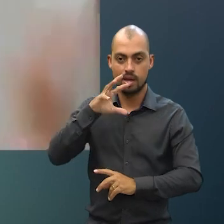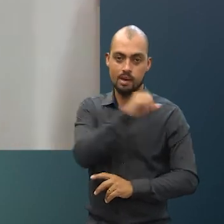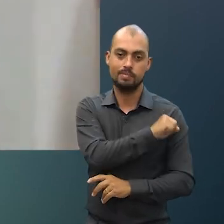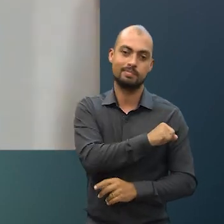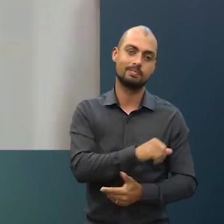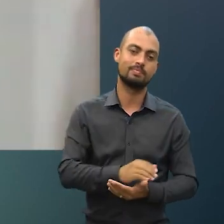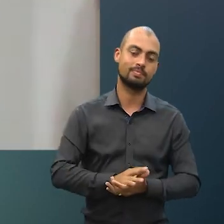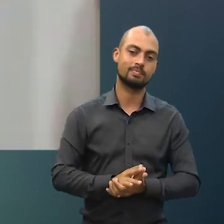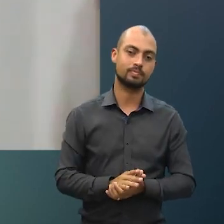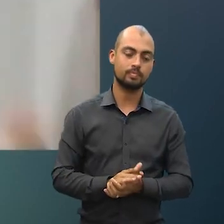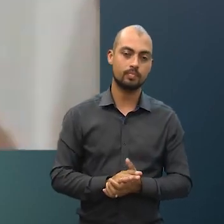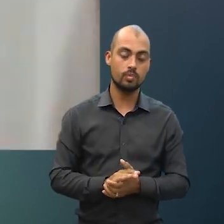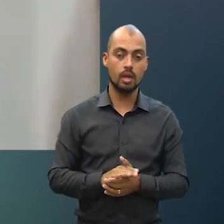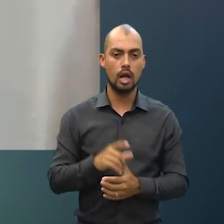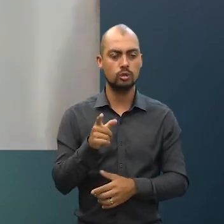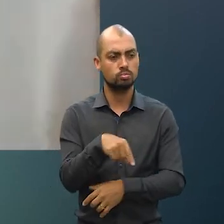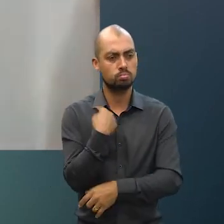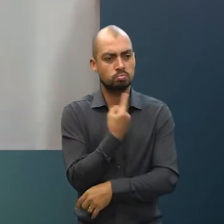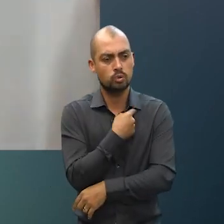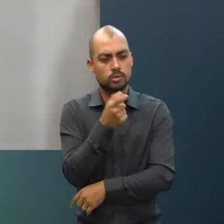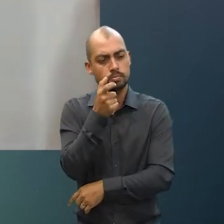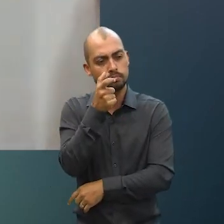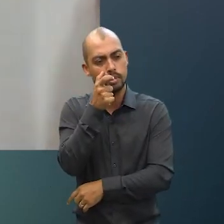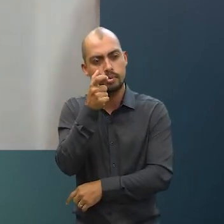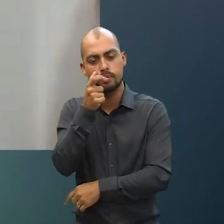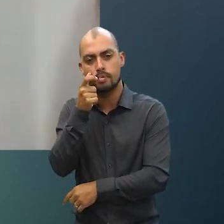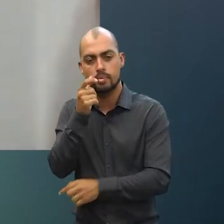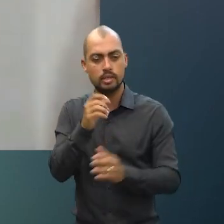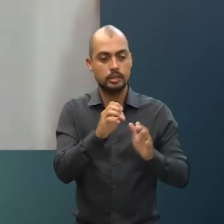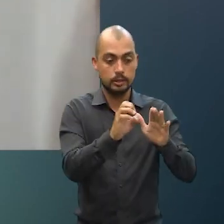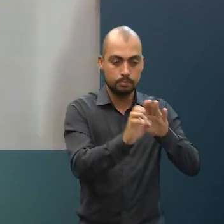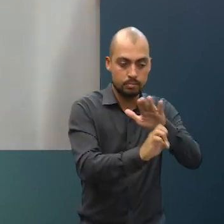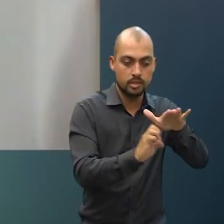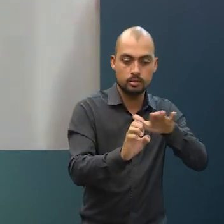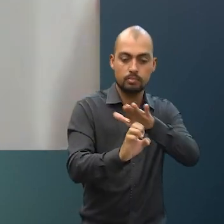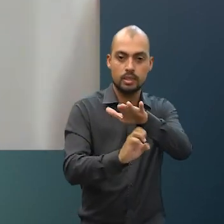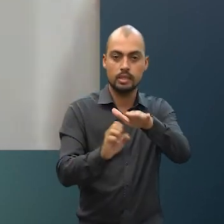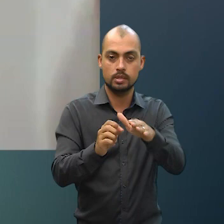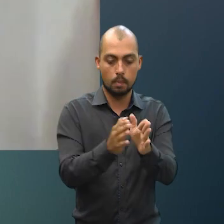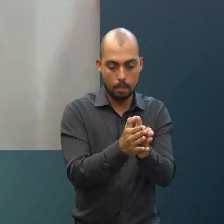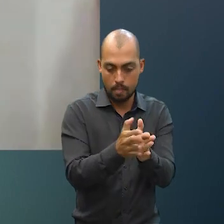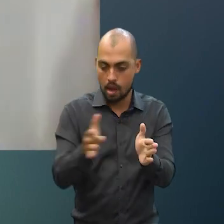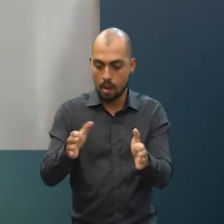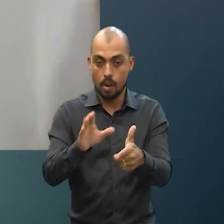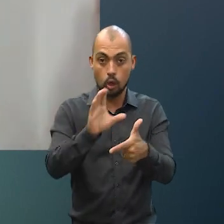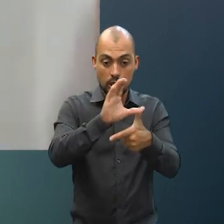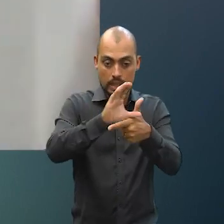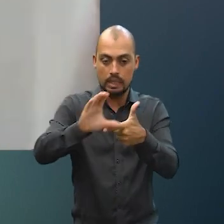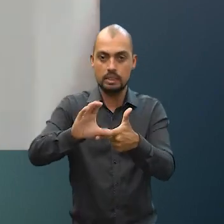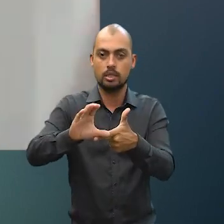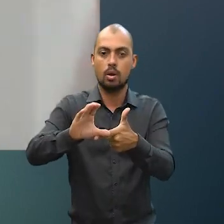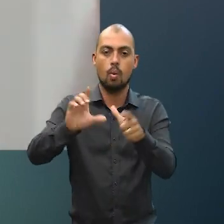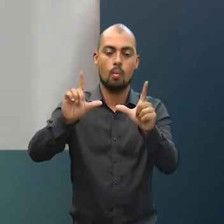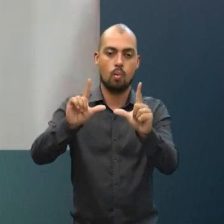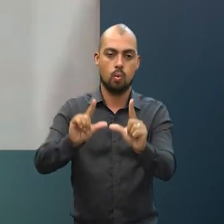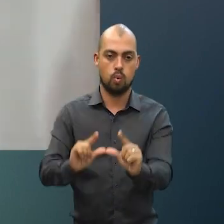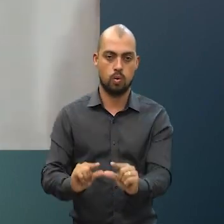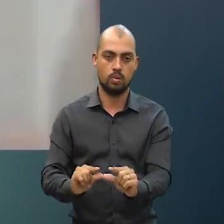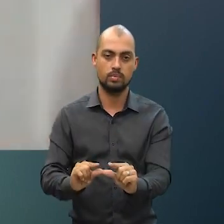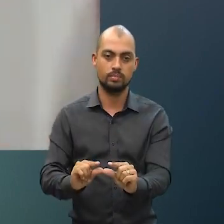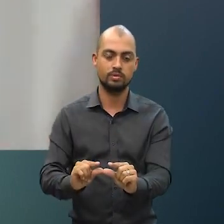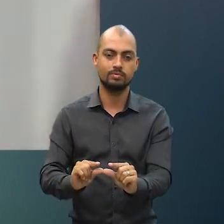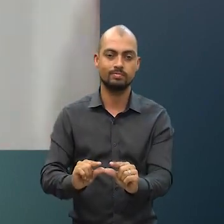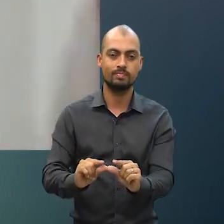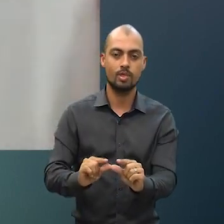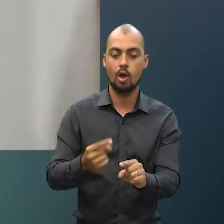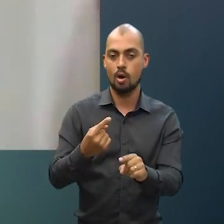Então, o que nós acabamos observando é que essas empresas, o período de crise delas realmente foi menor, porque com